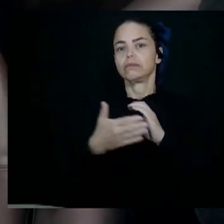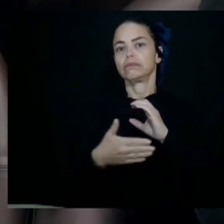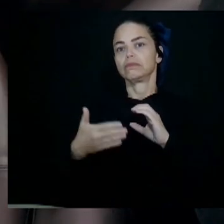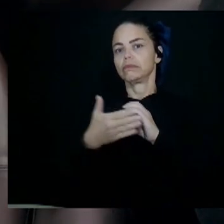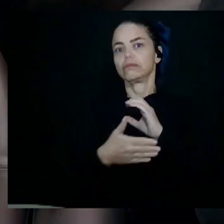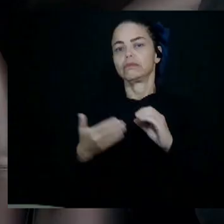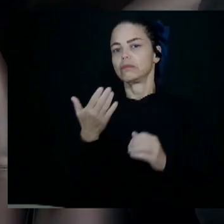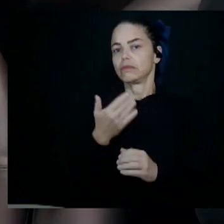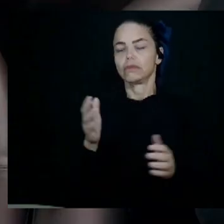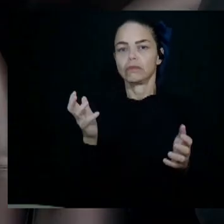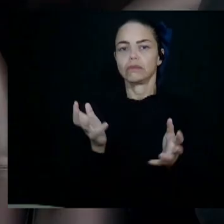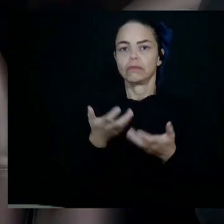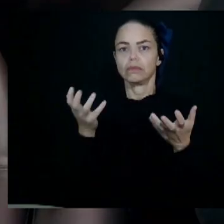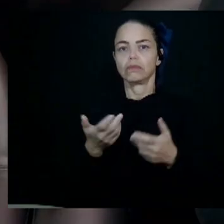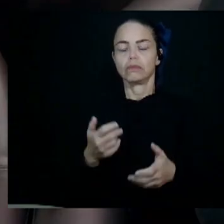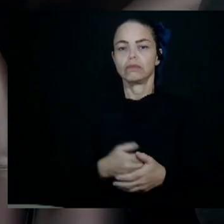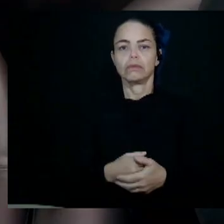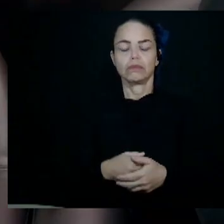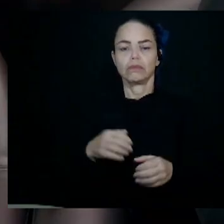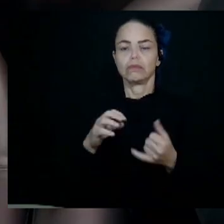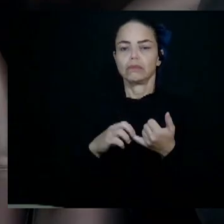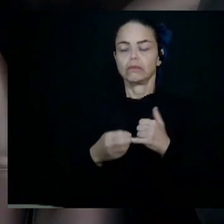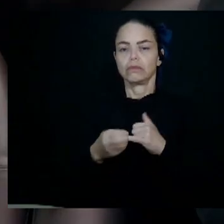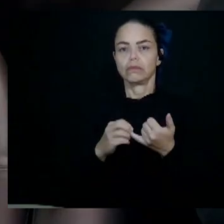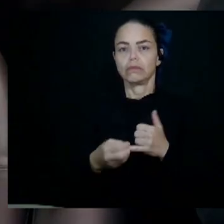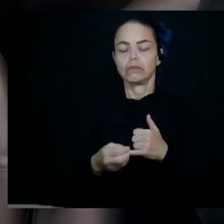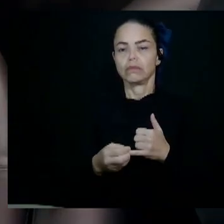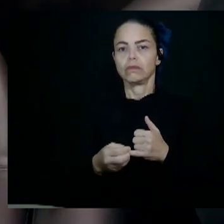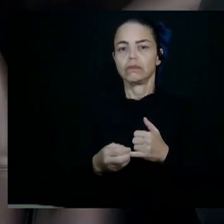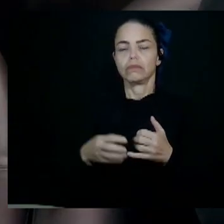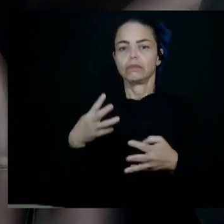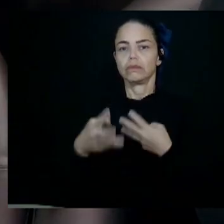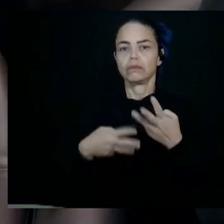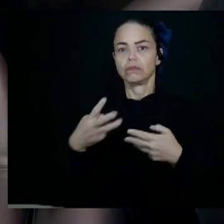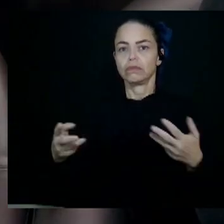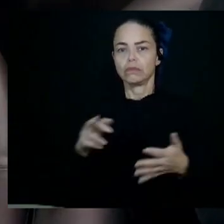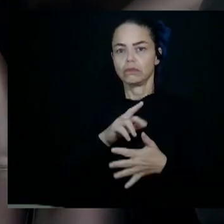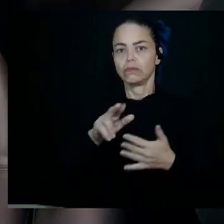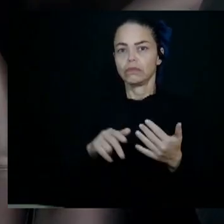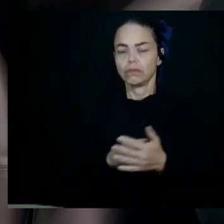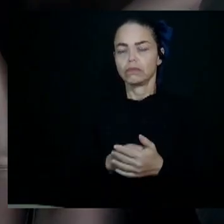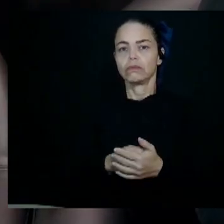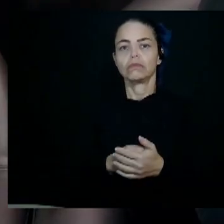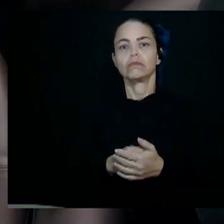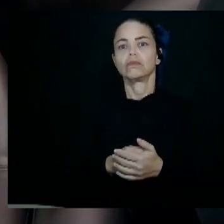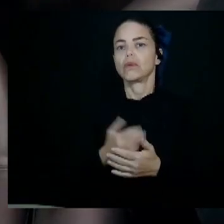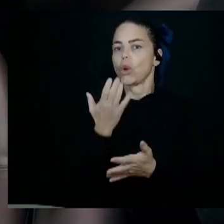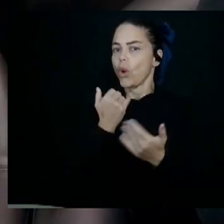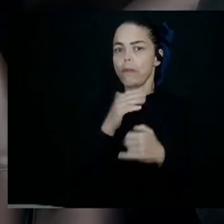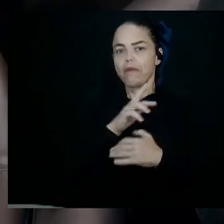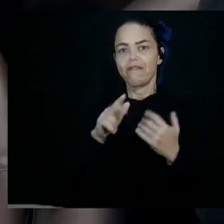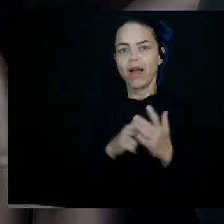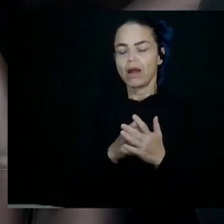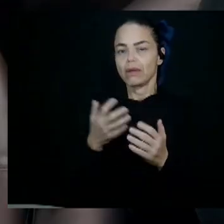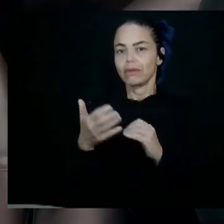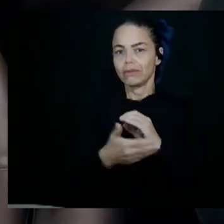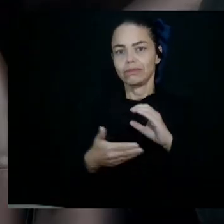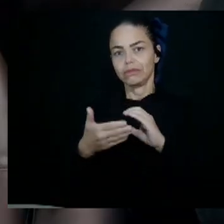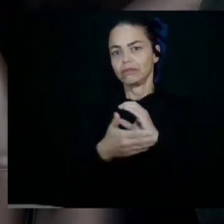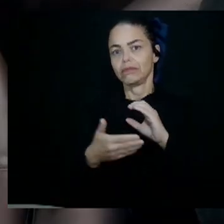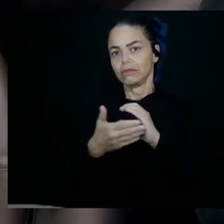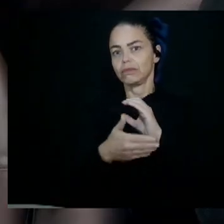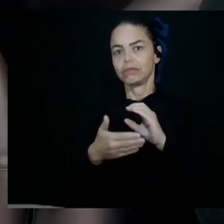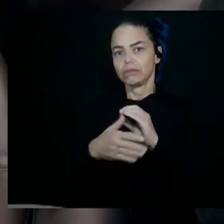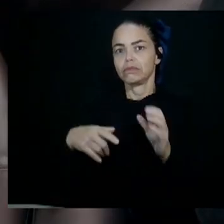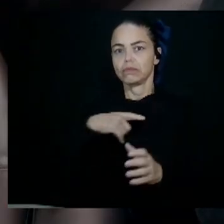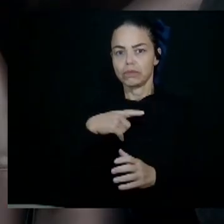branco, batata frita, macarrão, enfim, esses produtos ultraprocessados. Então, não necessariamente ela vai ter